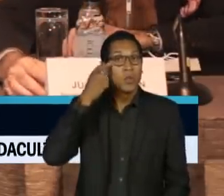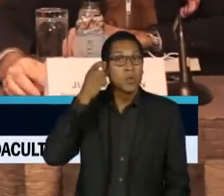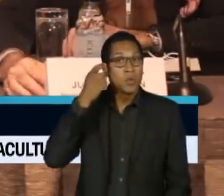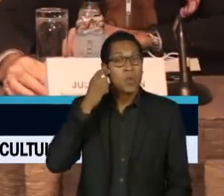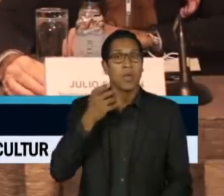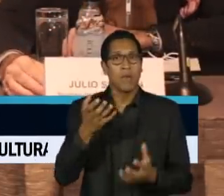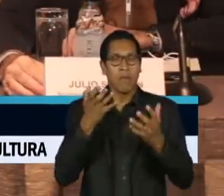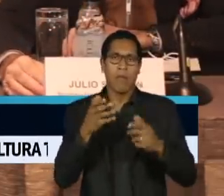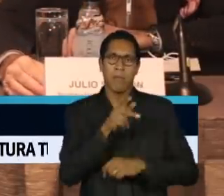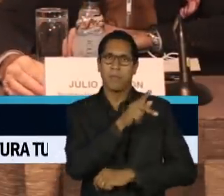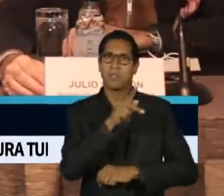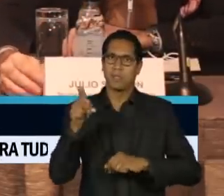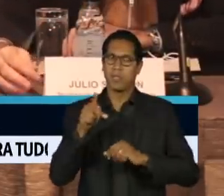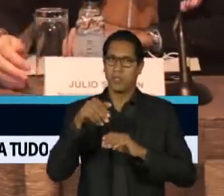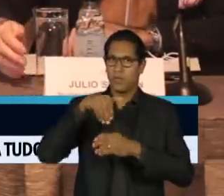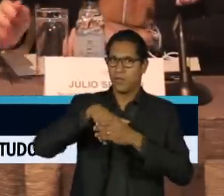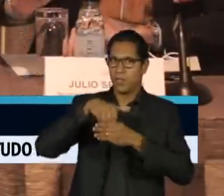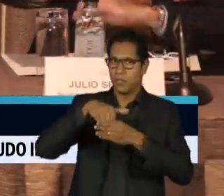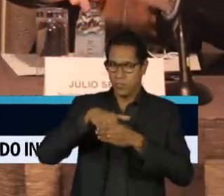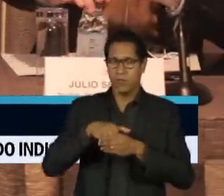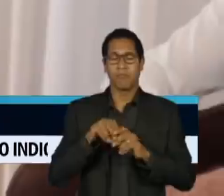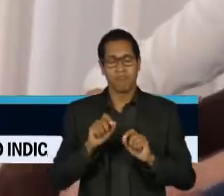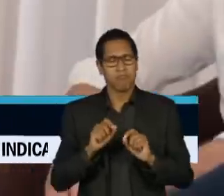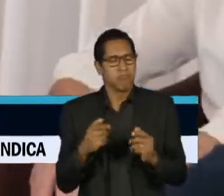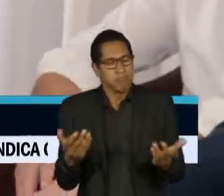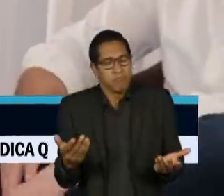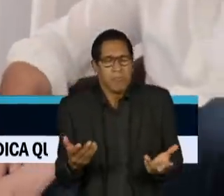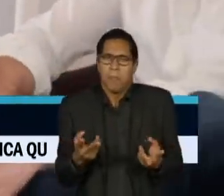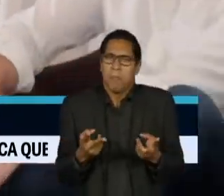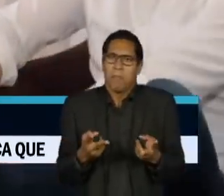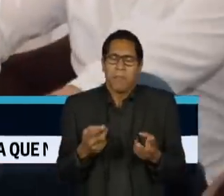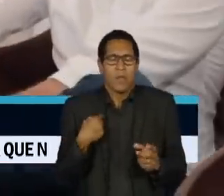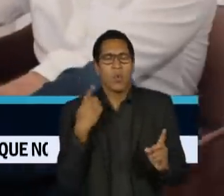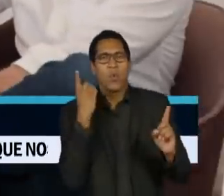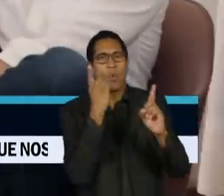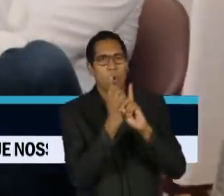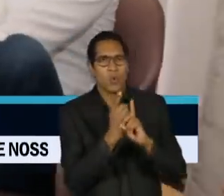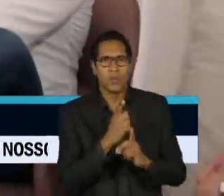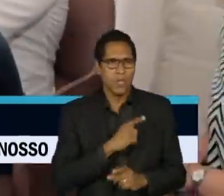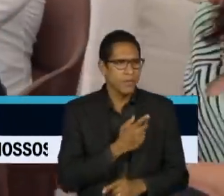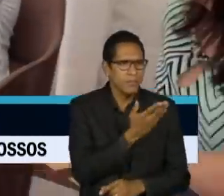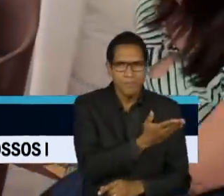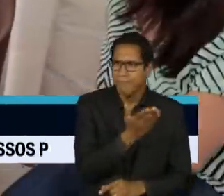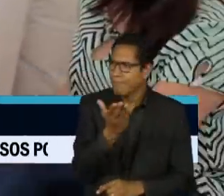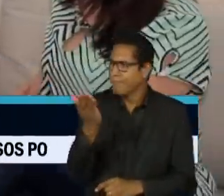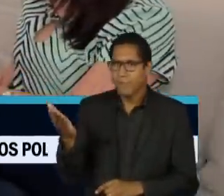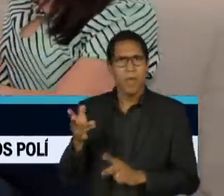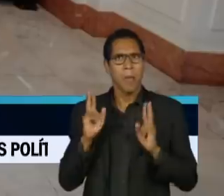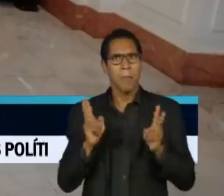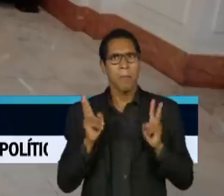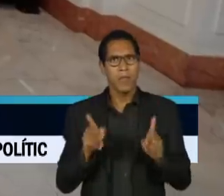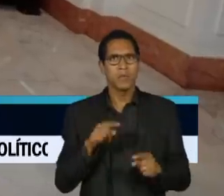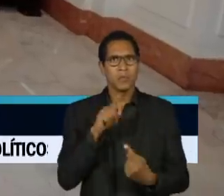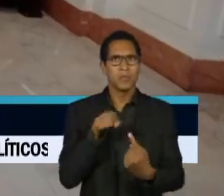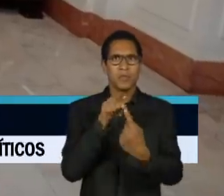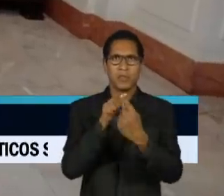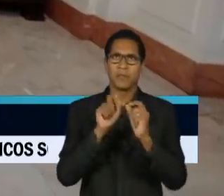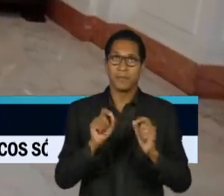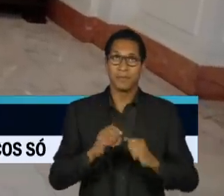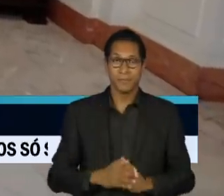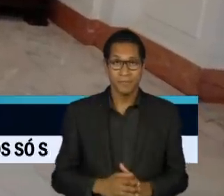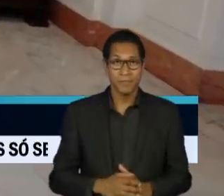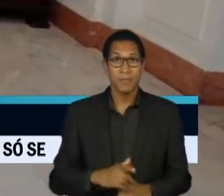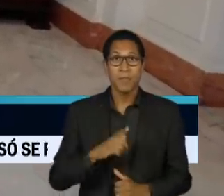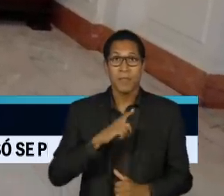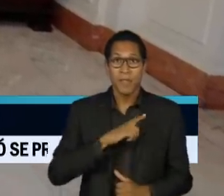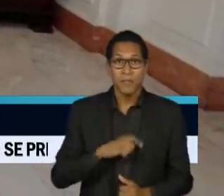à presidência, João Dória disse que viu com naturalidade o encontro de hoje entre outros aspirantes ao Planalto. Derrotado nas prévias do